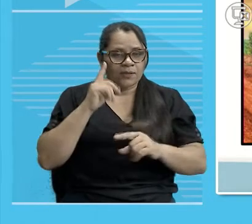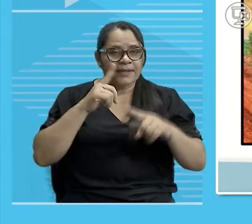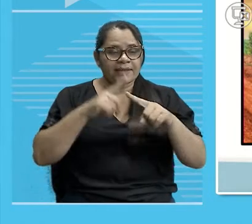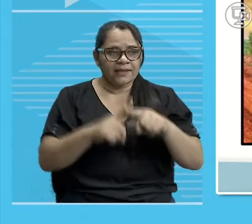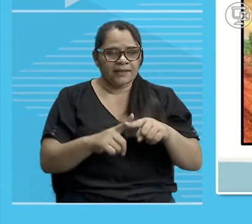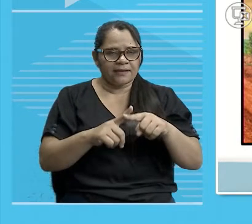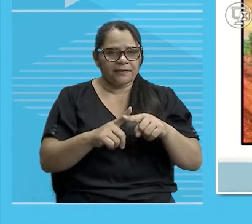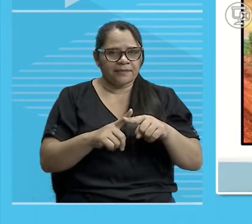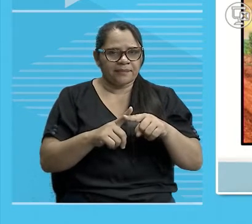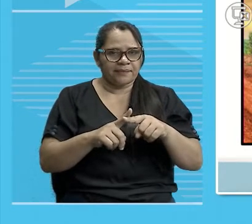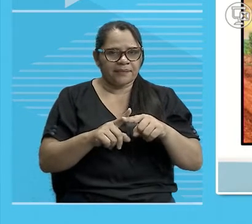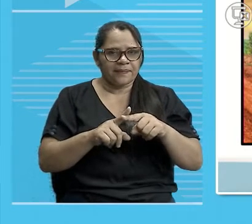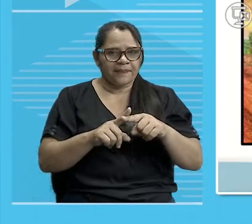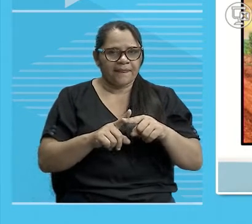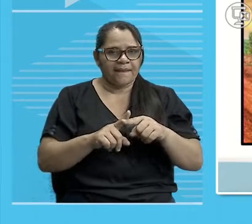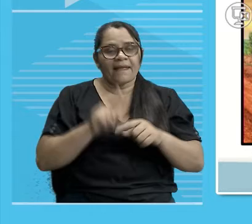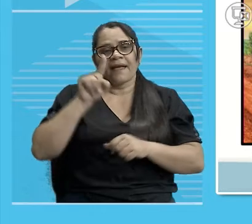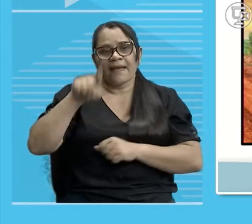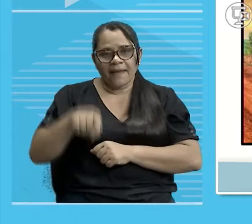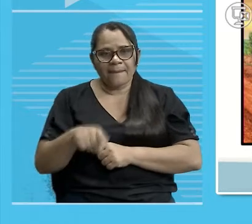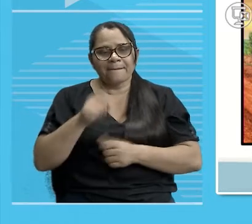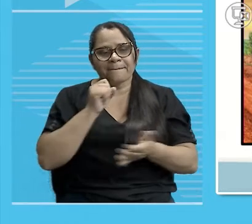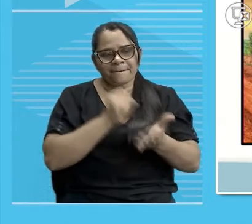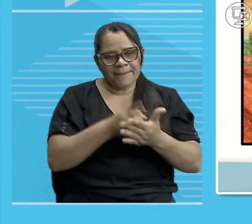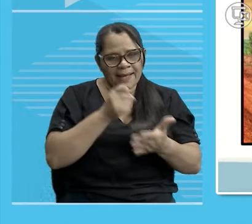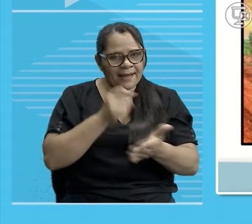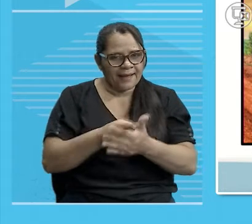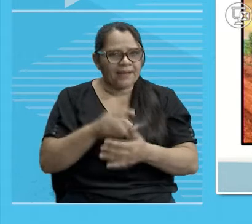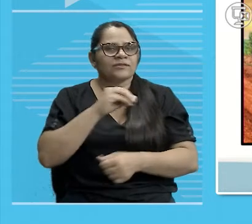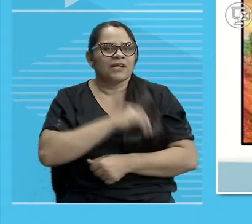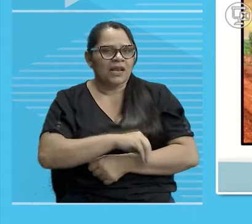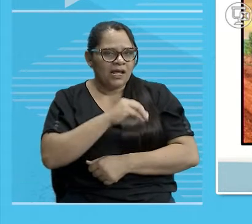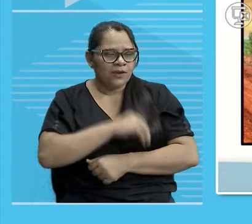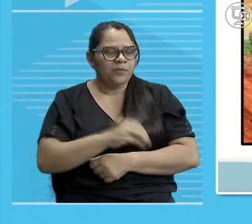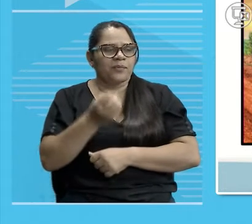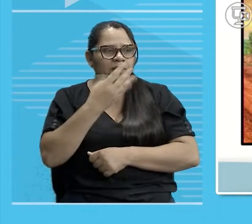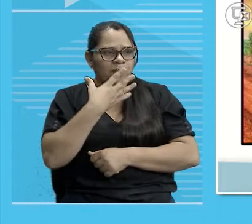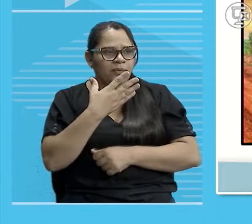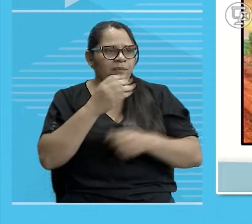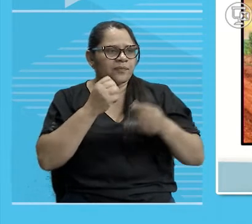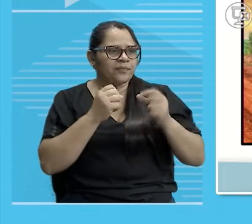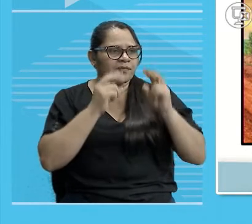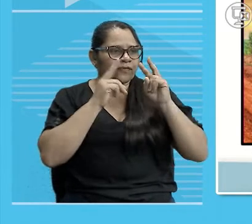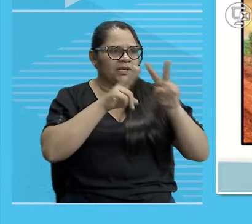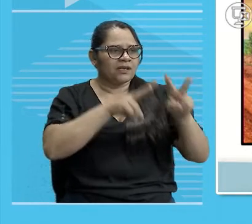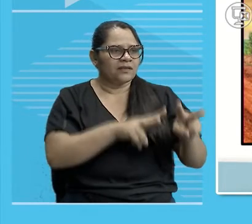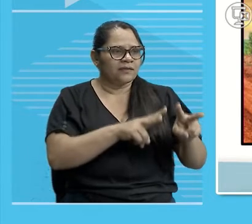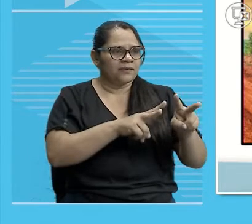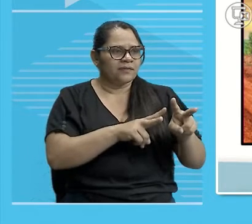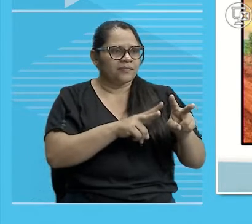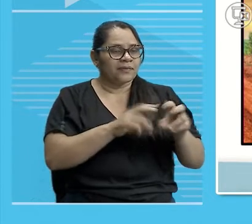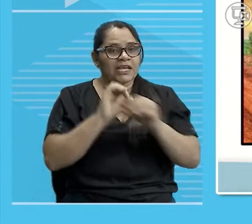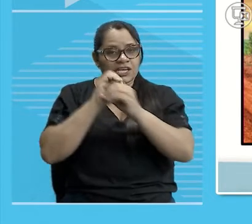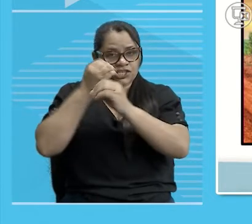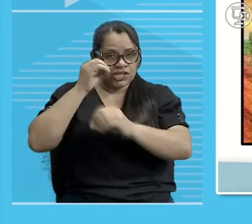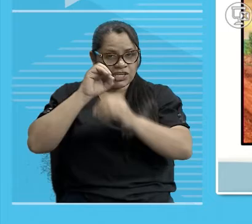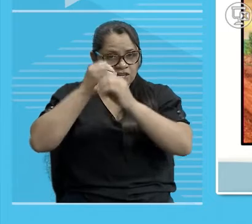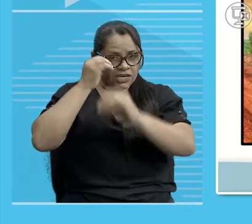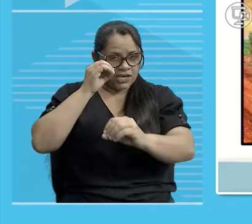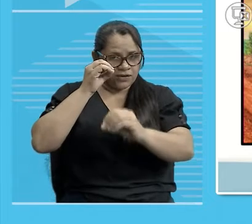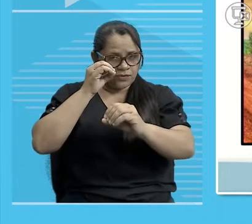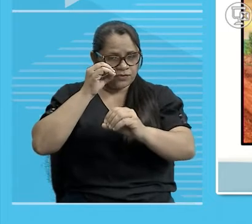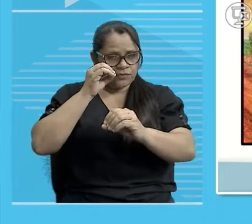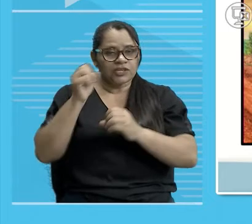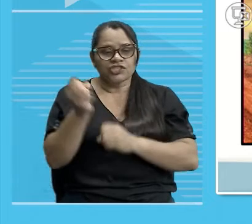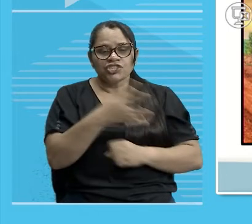muito bem paga Tá bom mais uma engenheiro de inovação turma